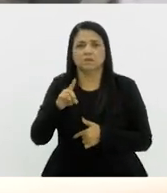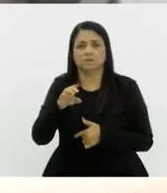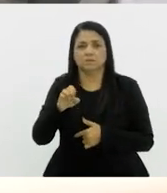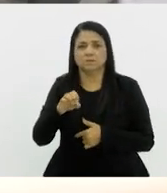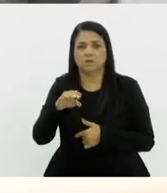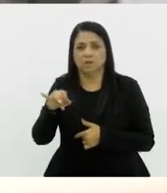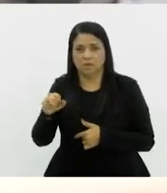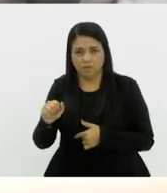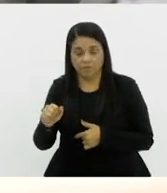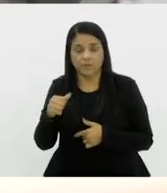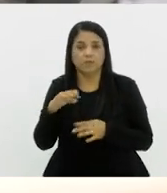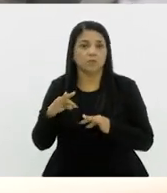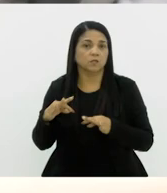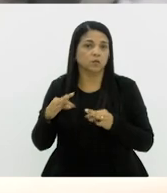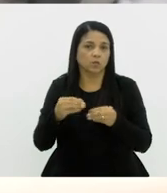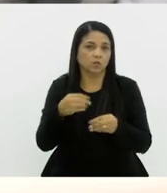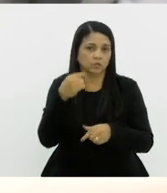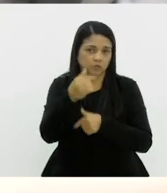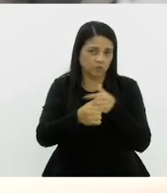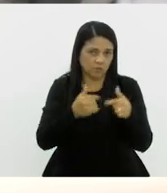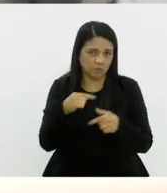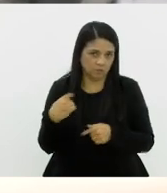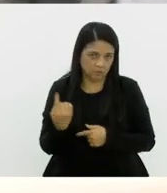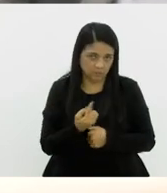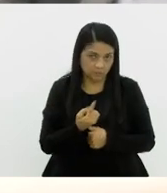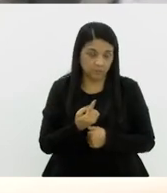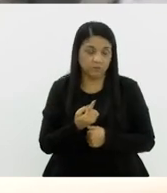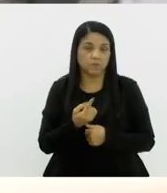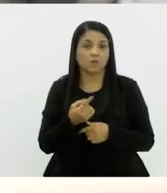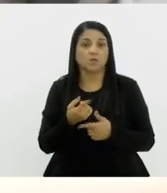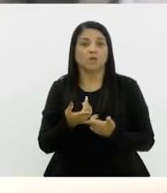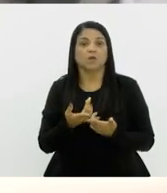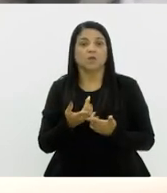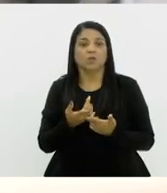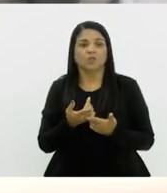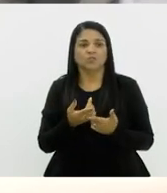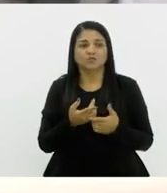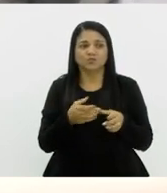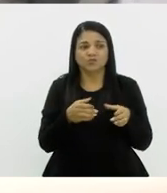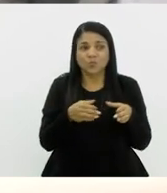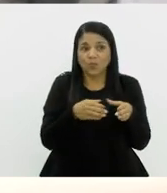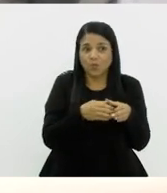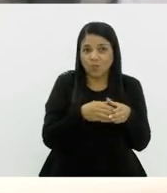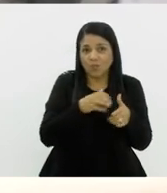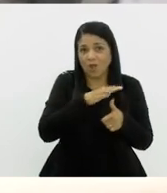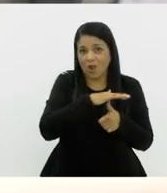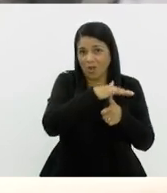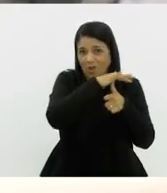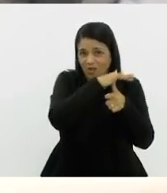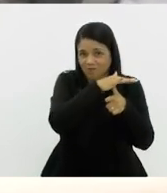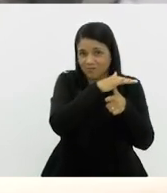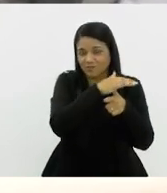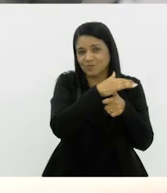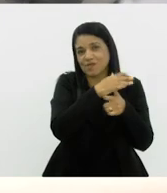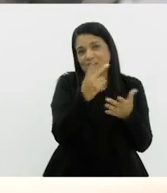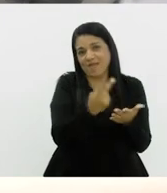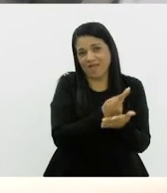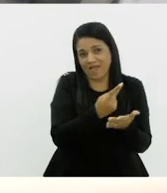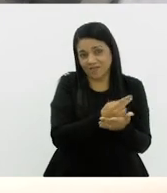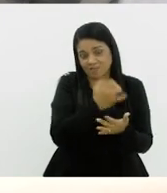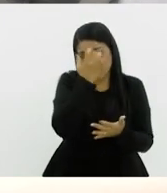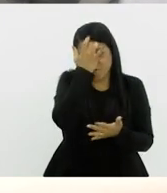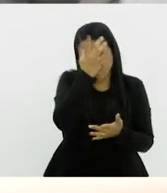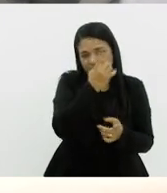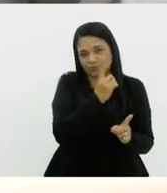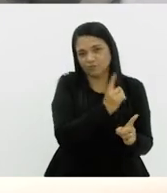porque os transgressores serão uma exceção. Aí é mais fácil descobrir quem é um